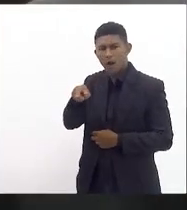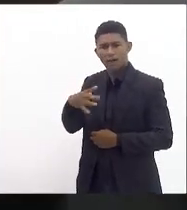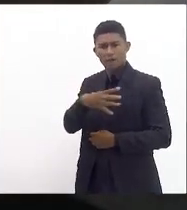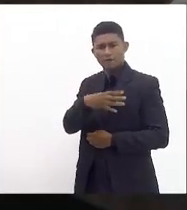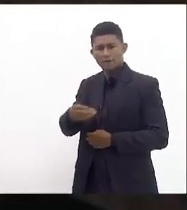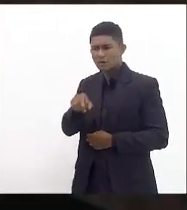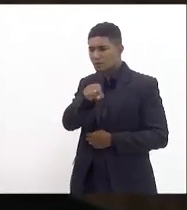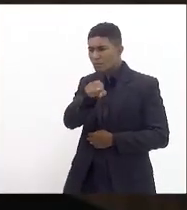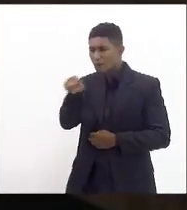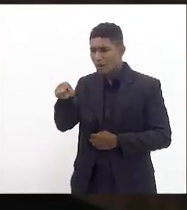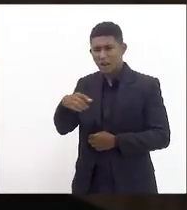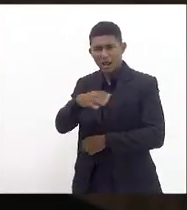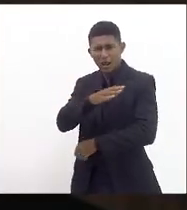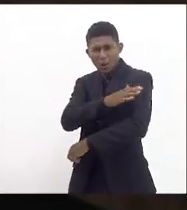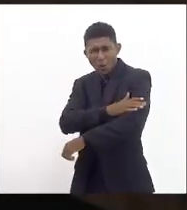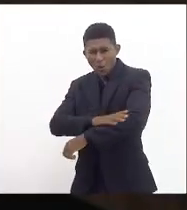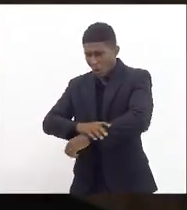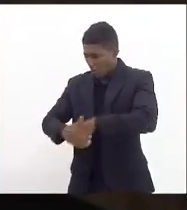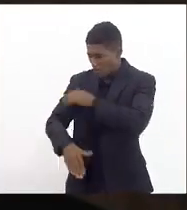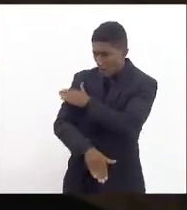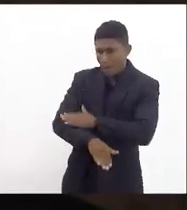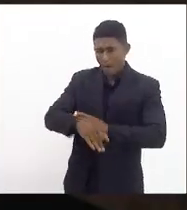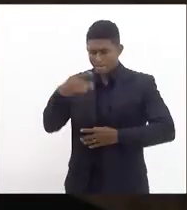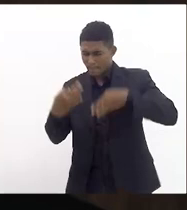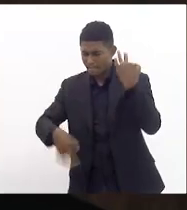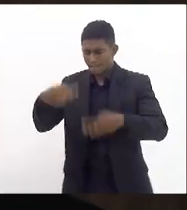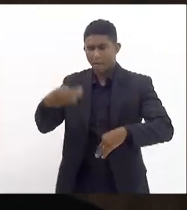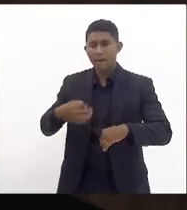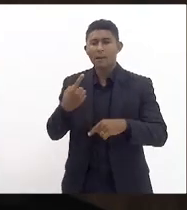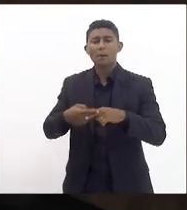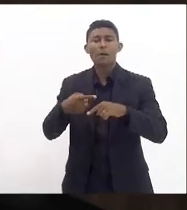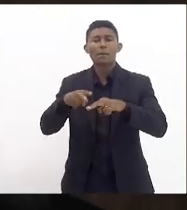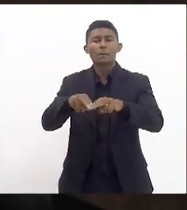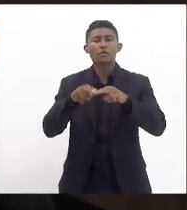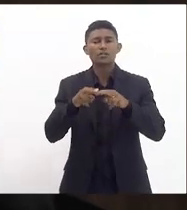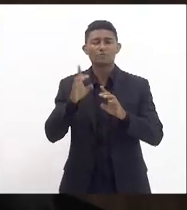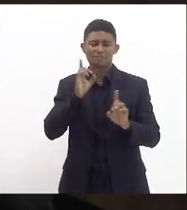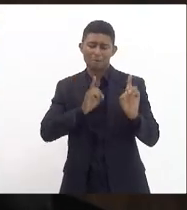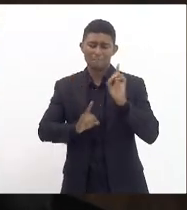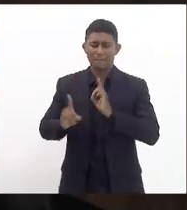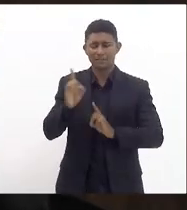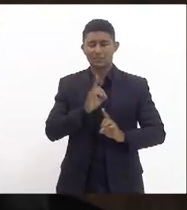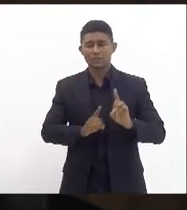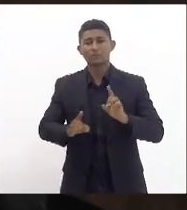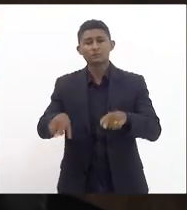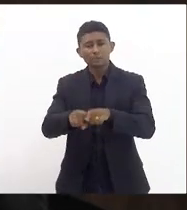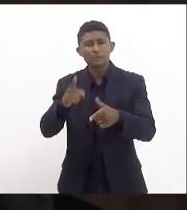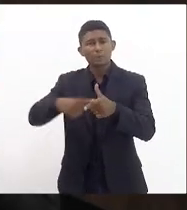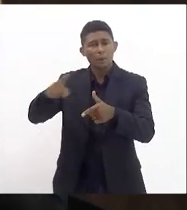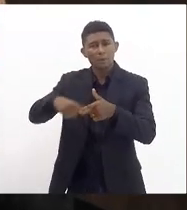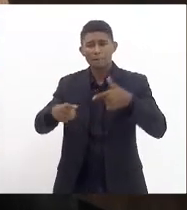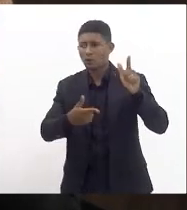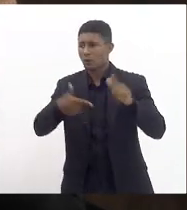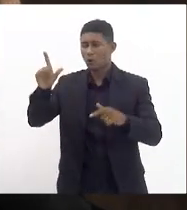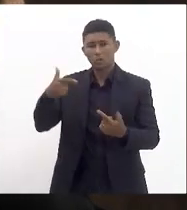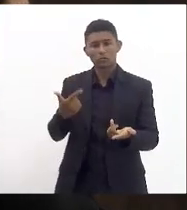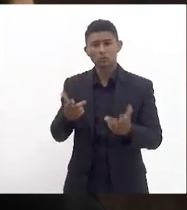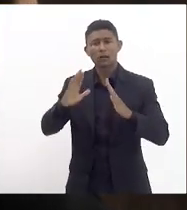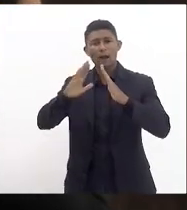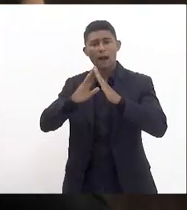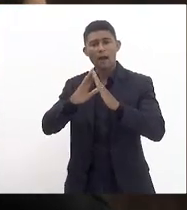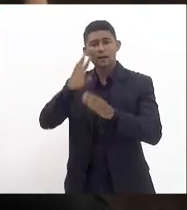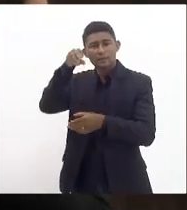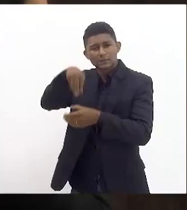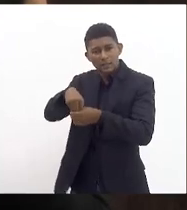da depressão e tantos outros problemas. E não existe um espaço melhor para se criar um programa